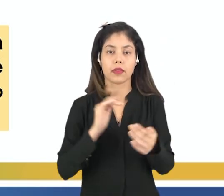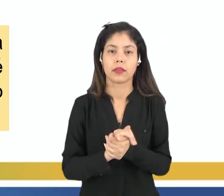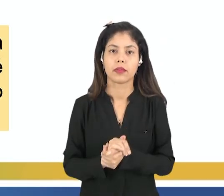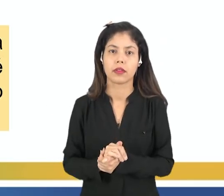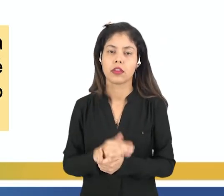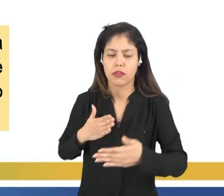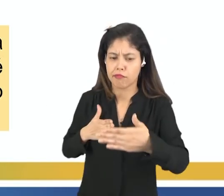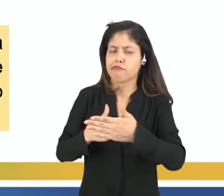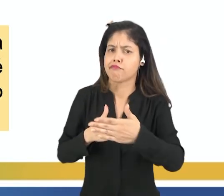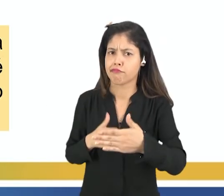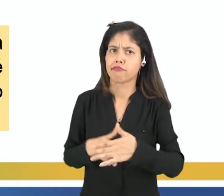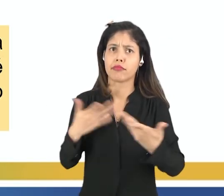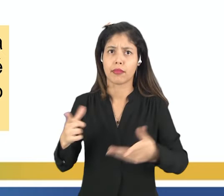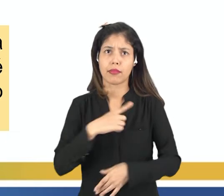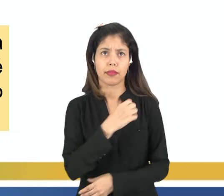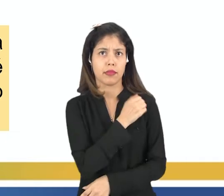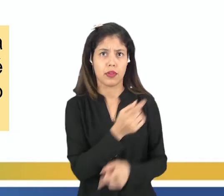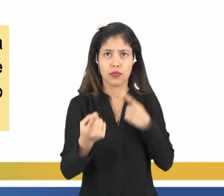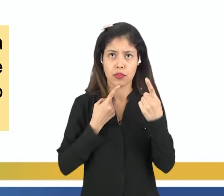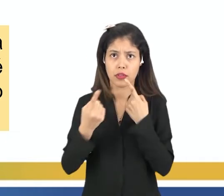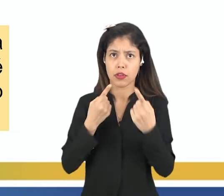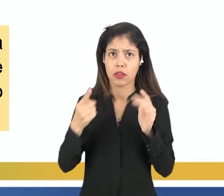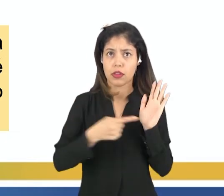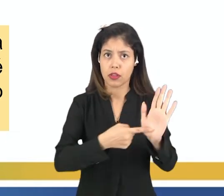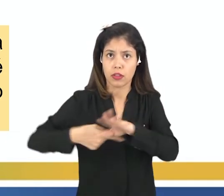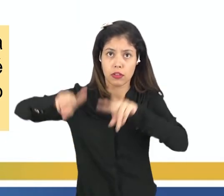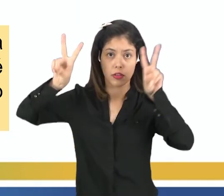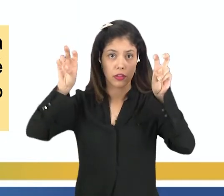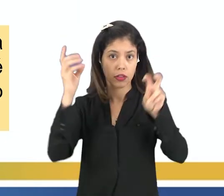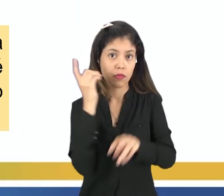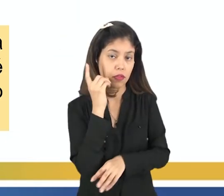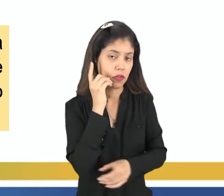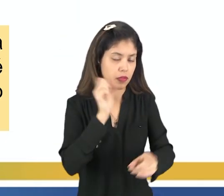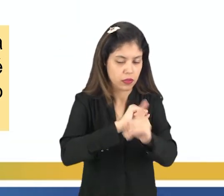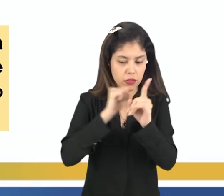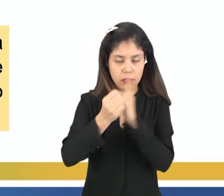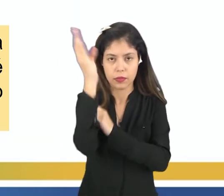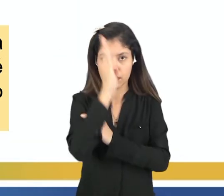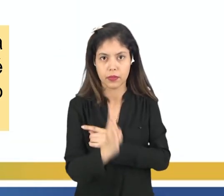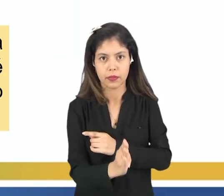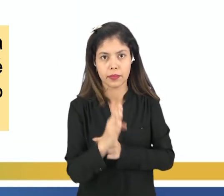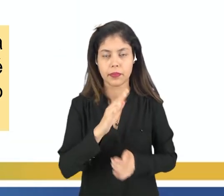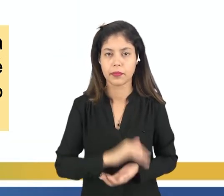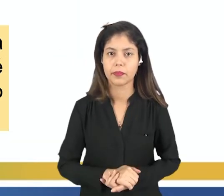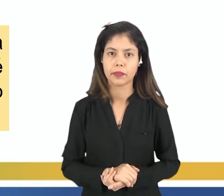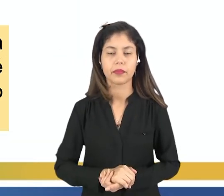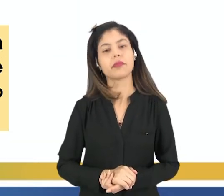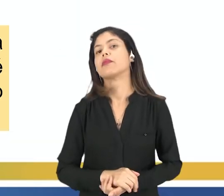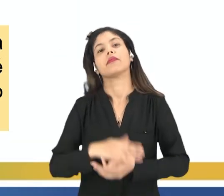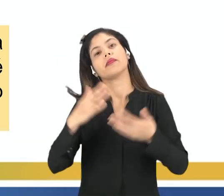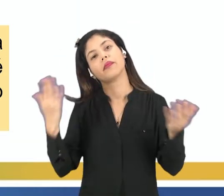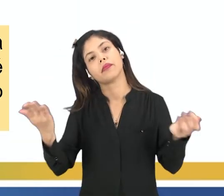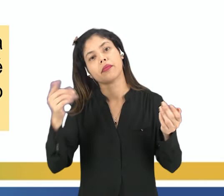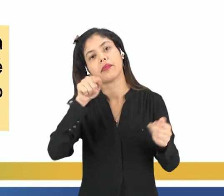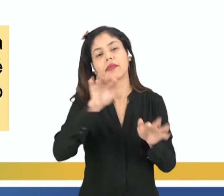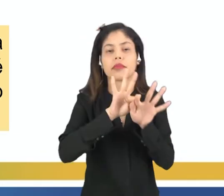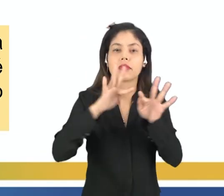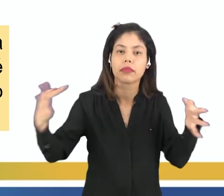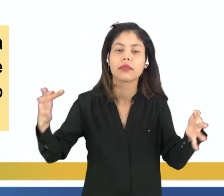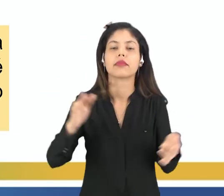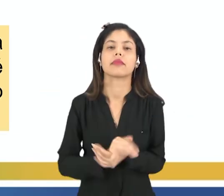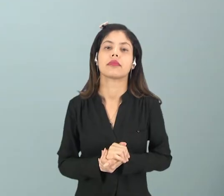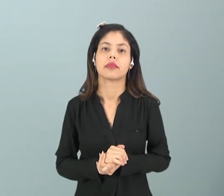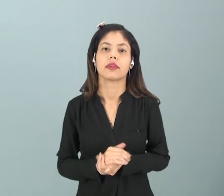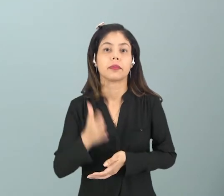formas de combatê-lo é discutindo e expondo o tema no dia a dia da sociedade brasileira. Então, com essa frase, a